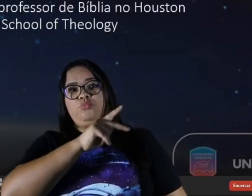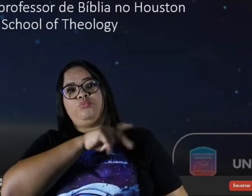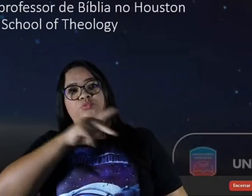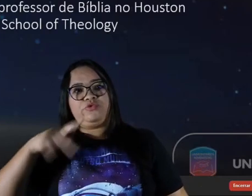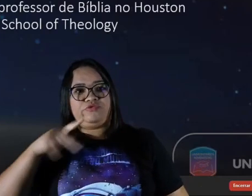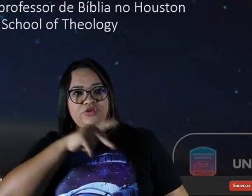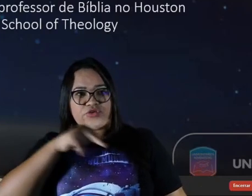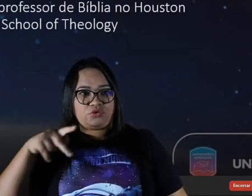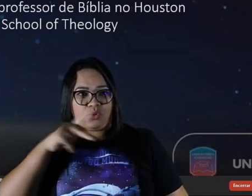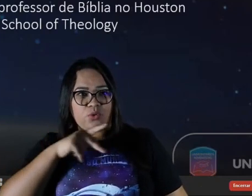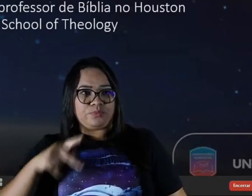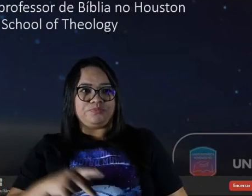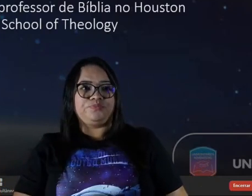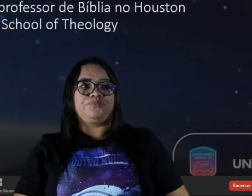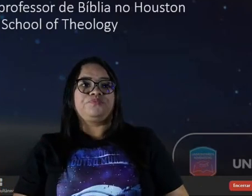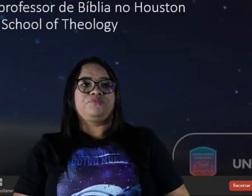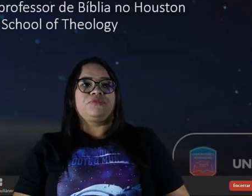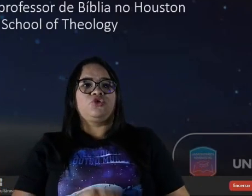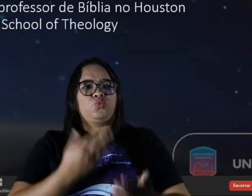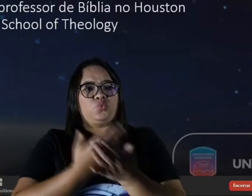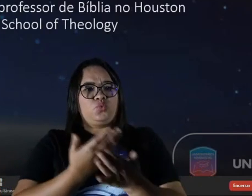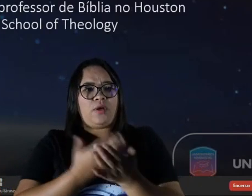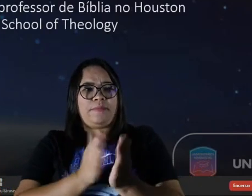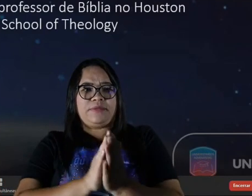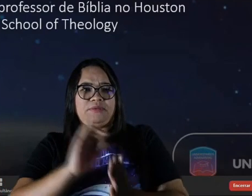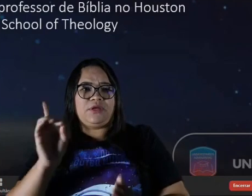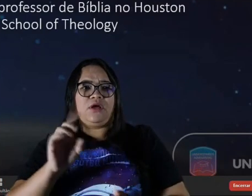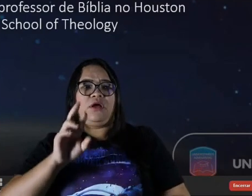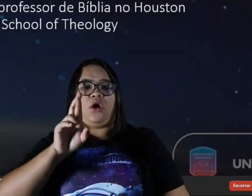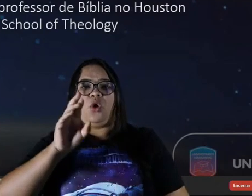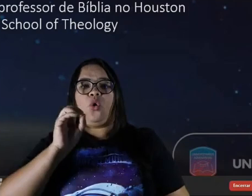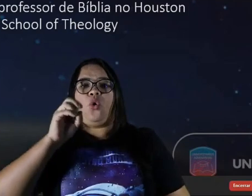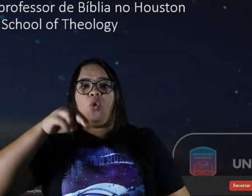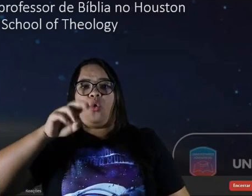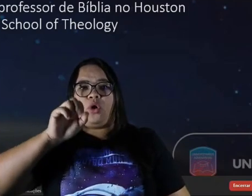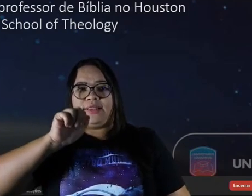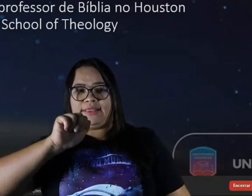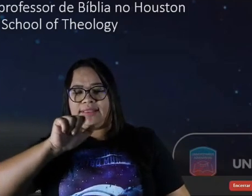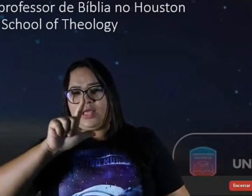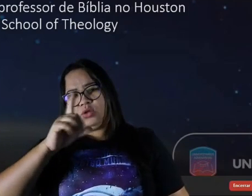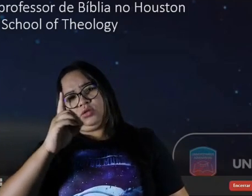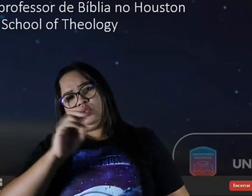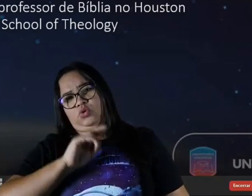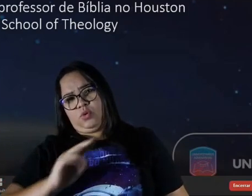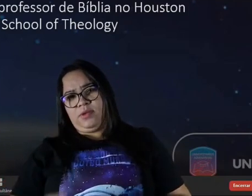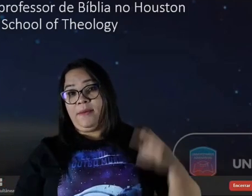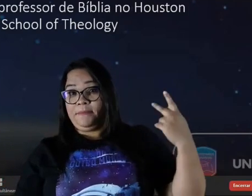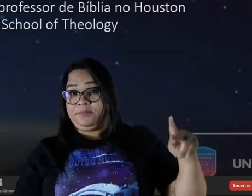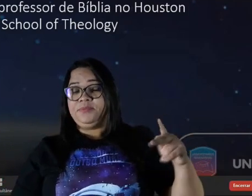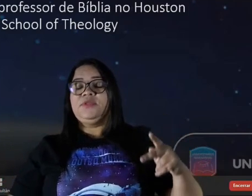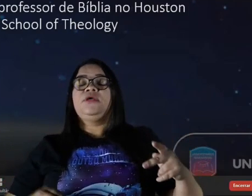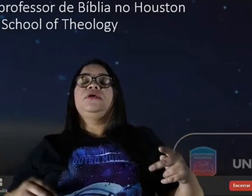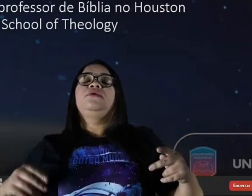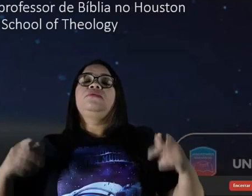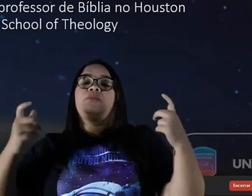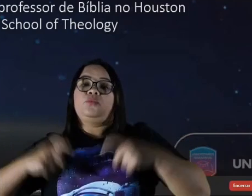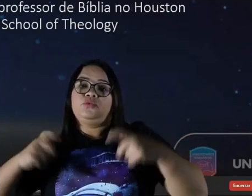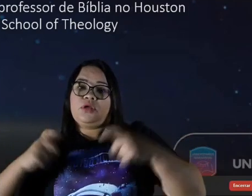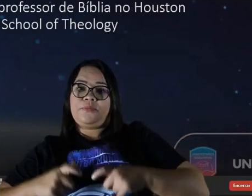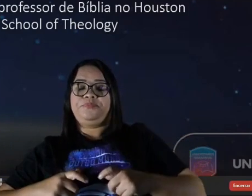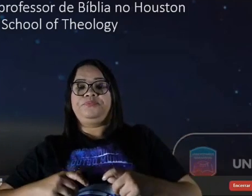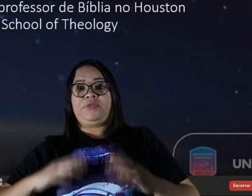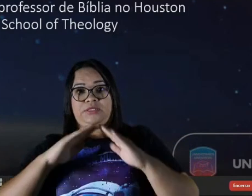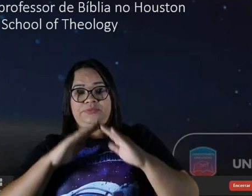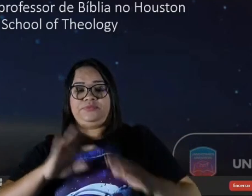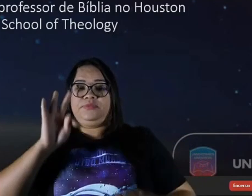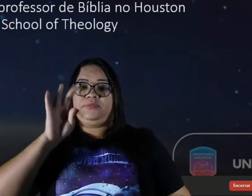anos. Ele foi, por muitos anos, professor de Bíblia no Houston Graduate School of Theology, lá no Texas. E ele falou uma